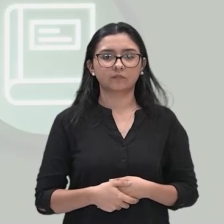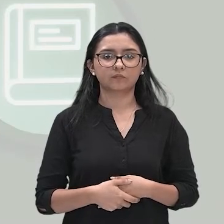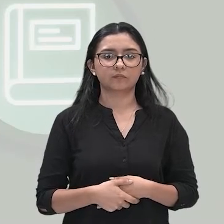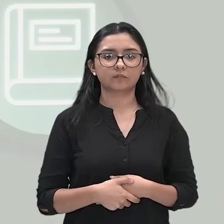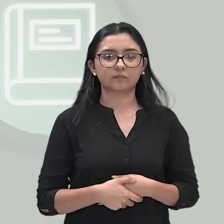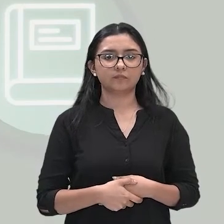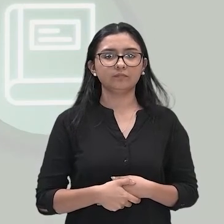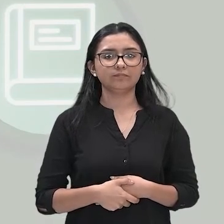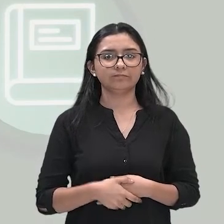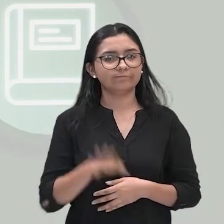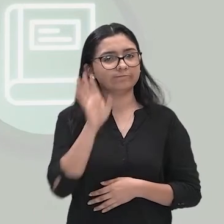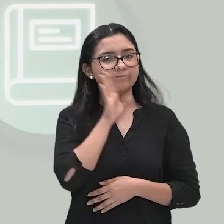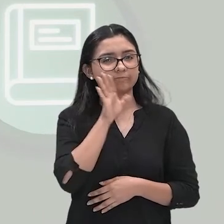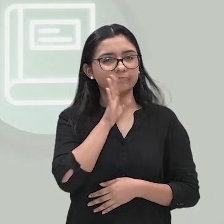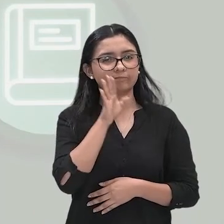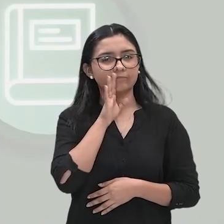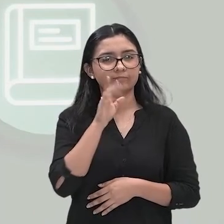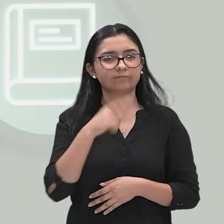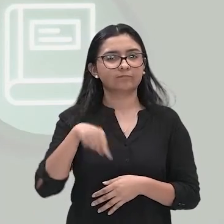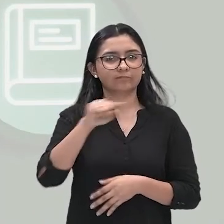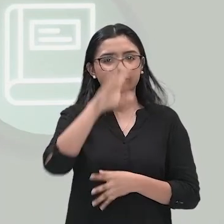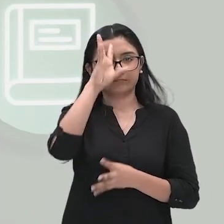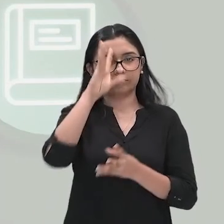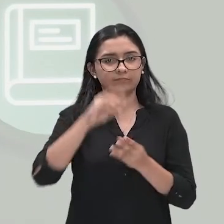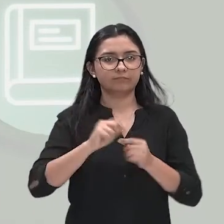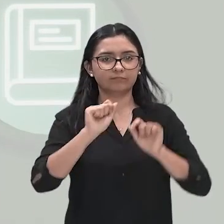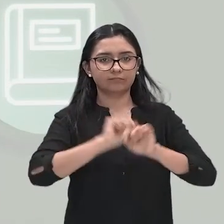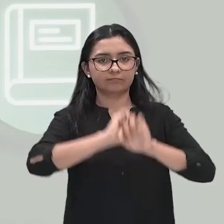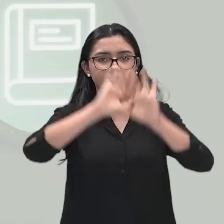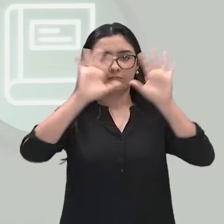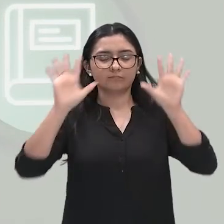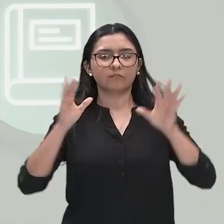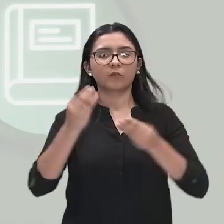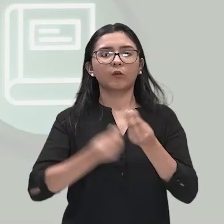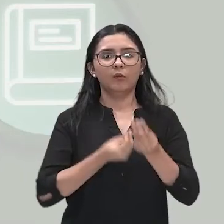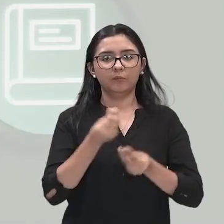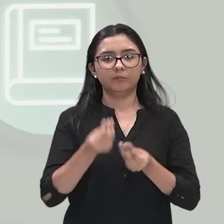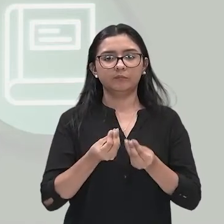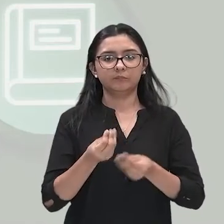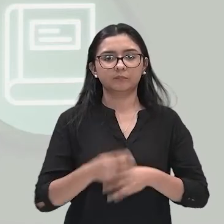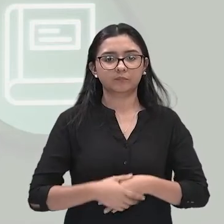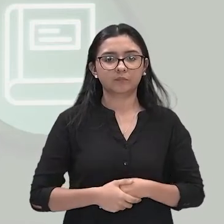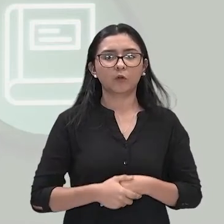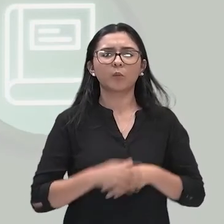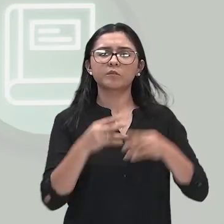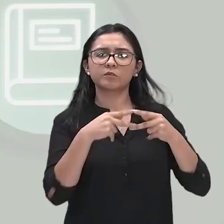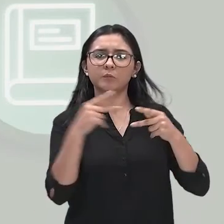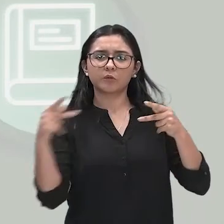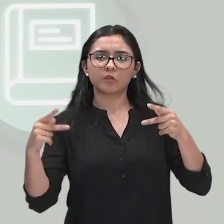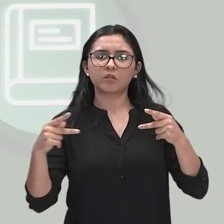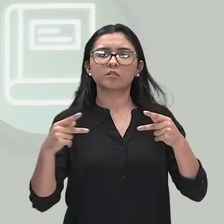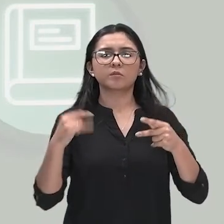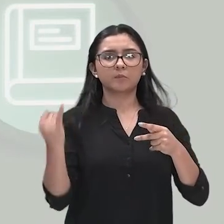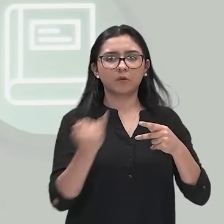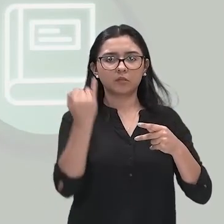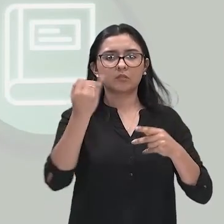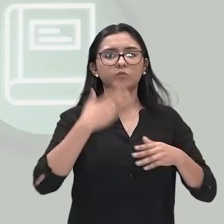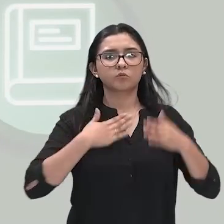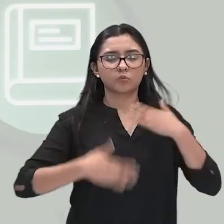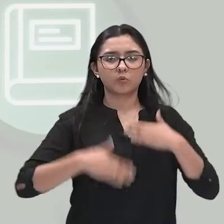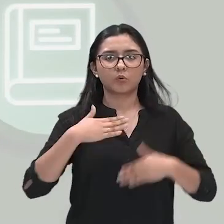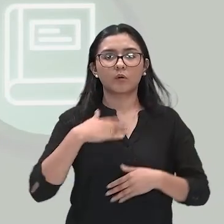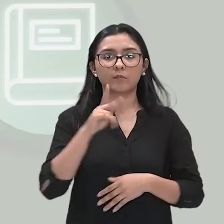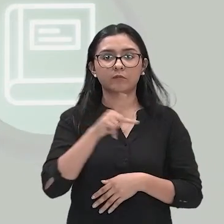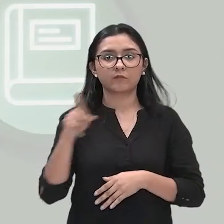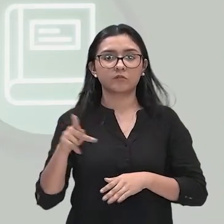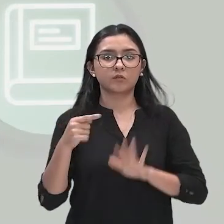Olha que legal, né? Entender um pouquinho mais como, né, essas proteínas são importantes. A professora